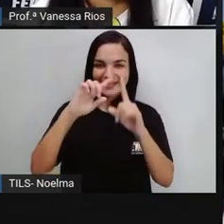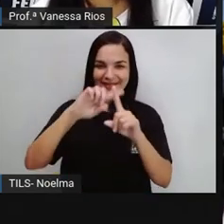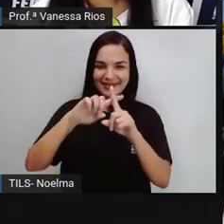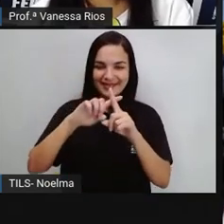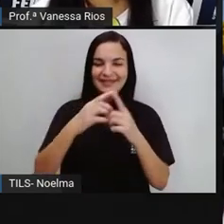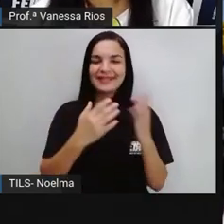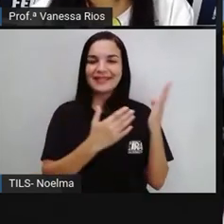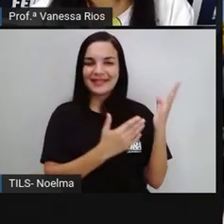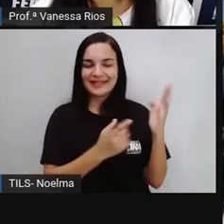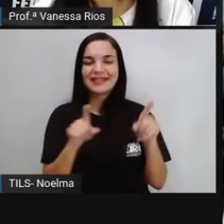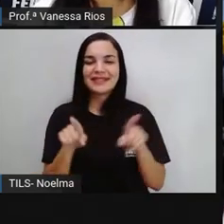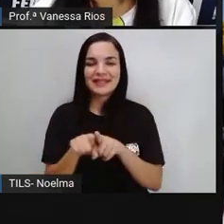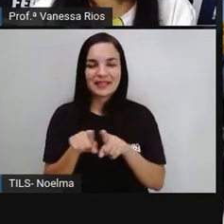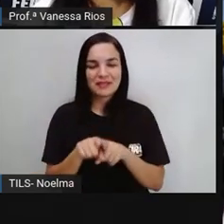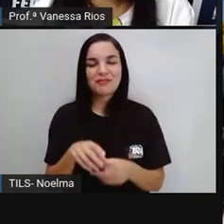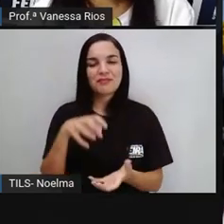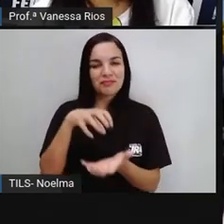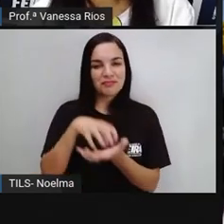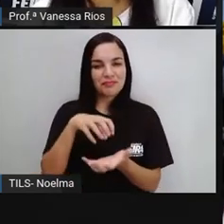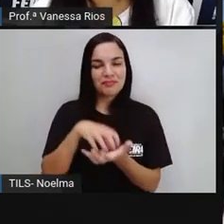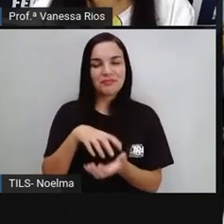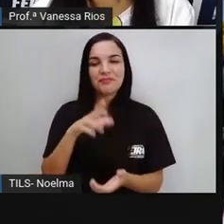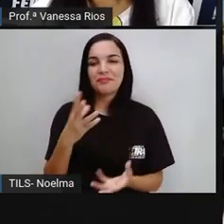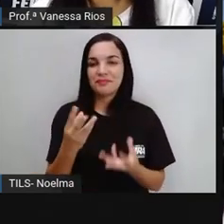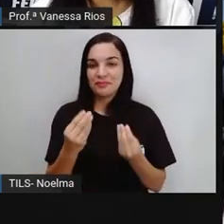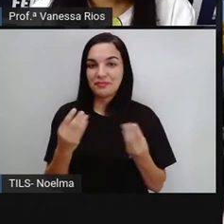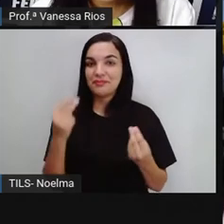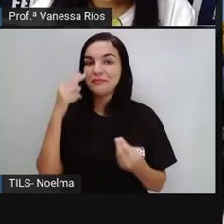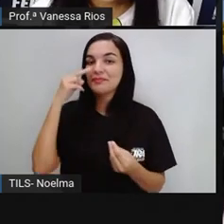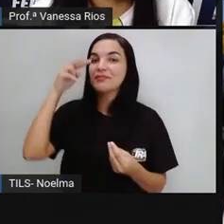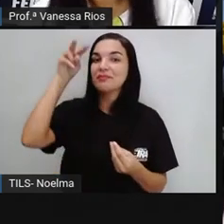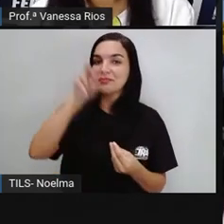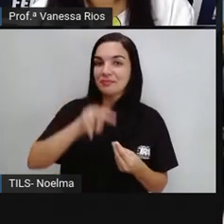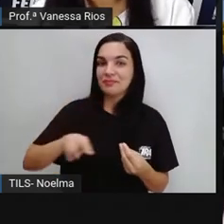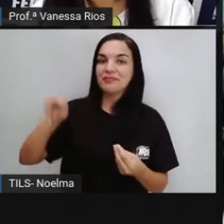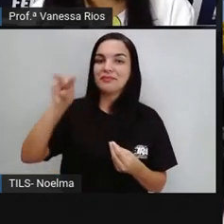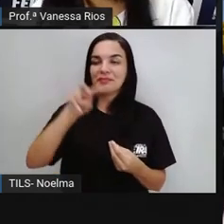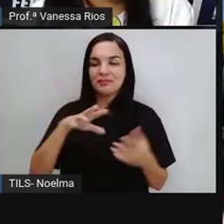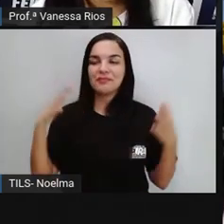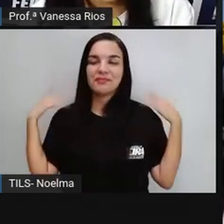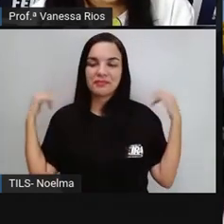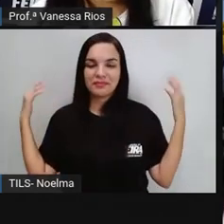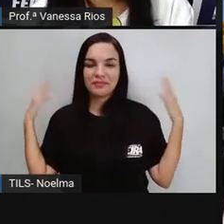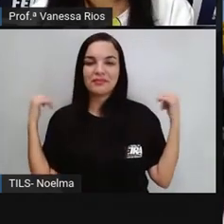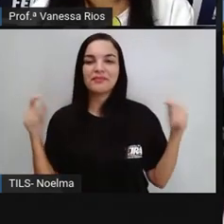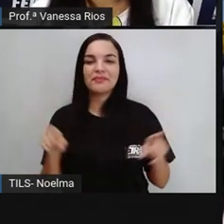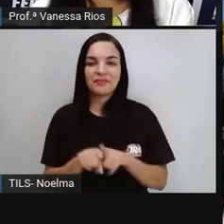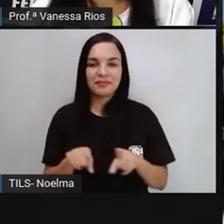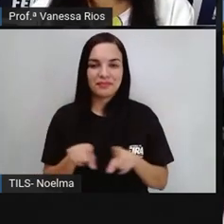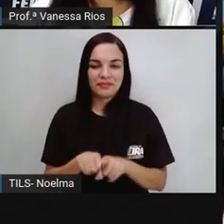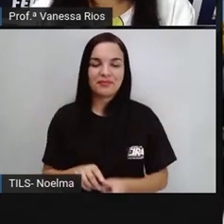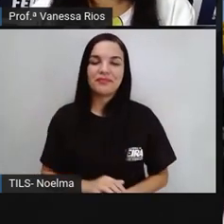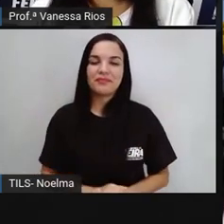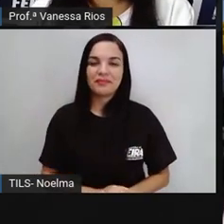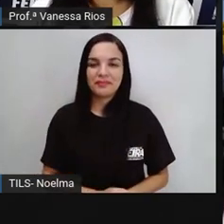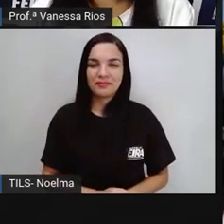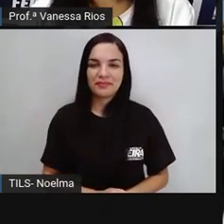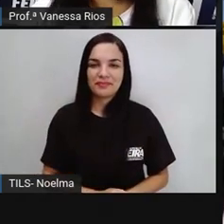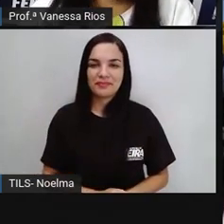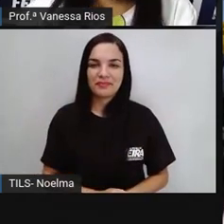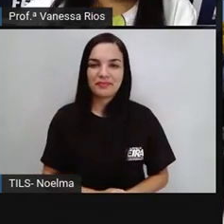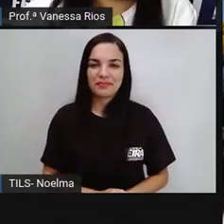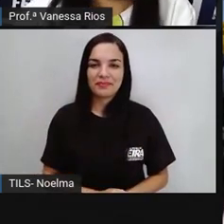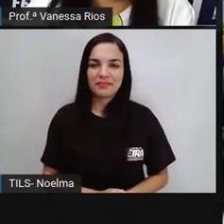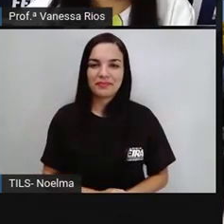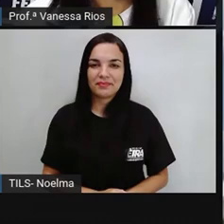dos Passos, é um ponto de referência aí, bastante visto, né, por muitas pessoas no dia a dia de Feira de